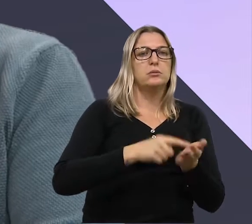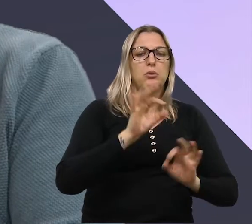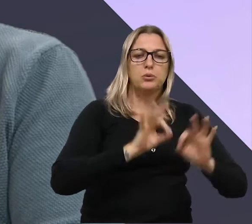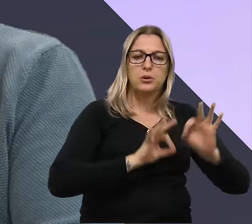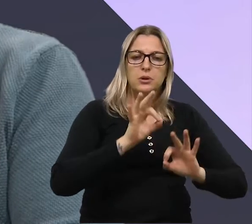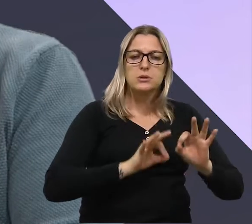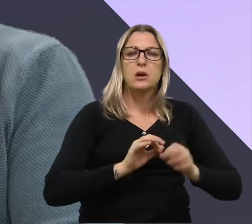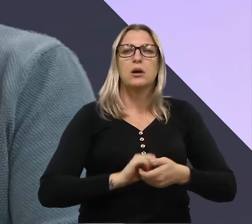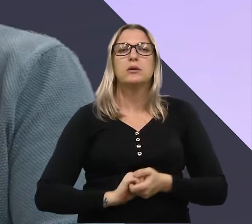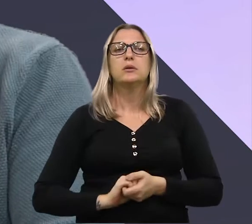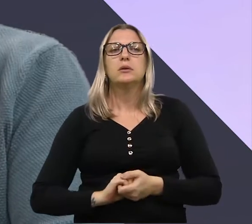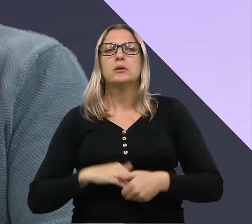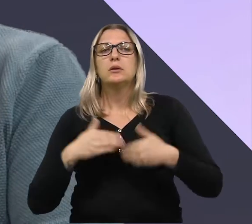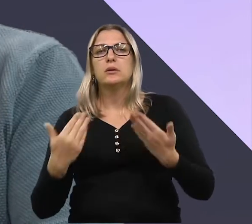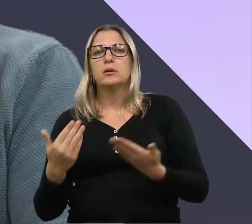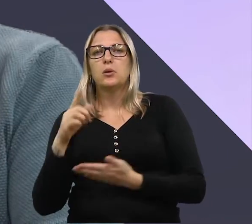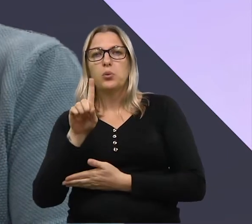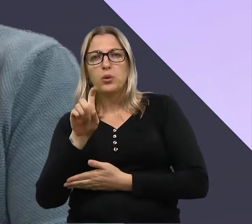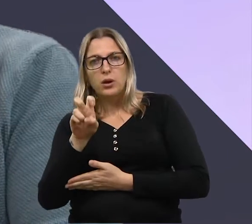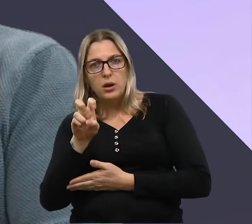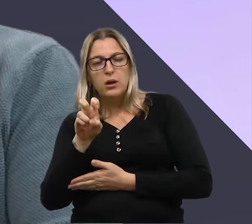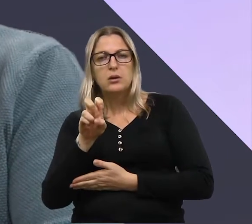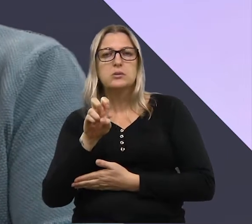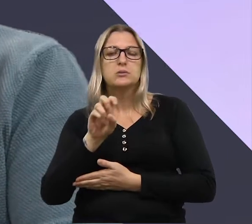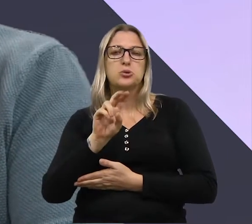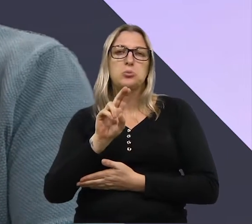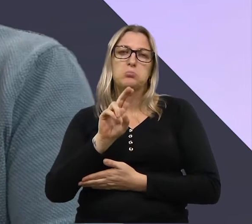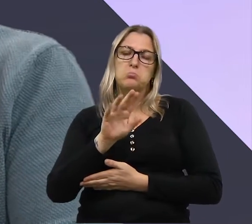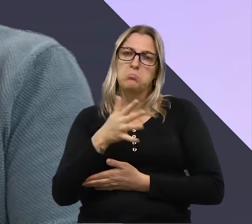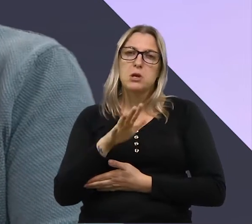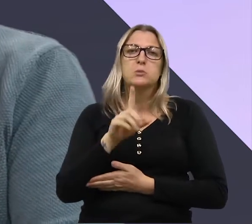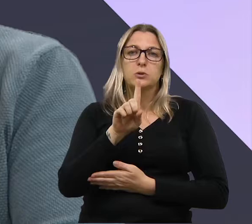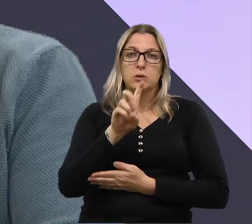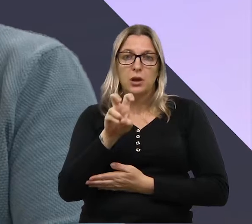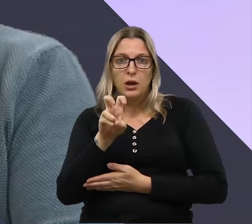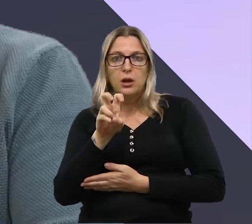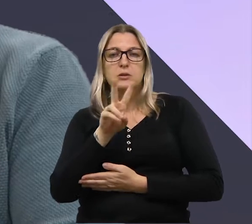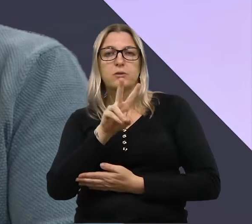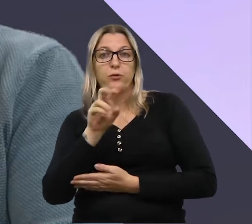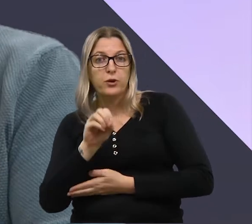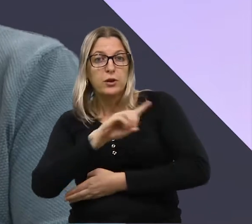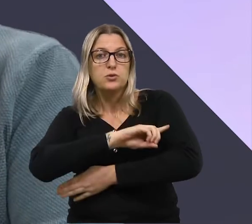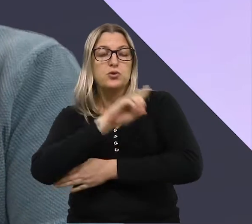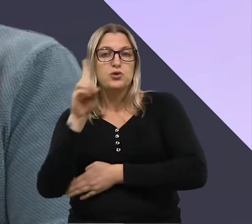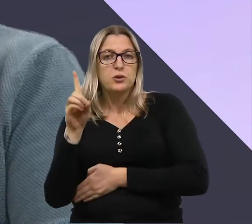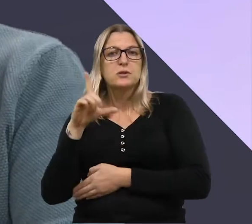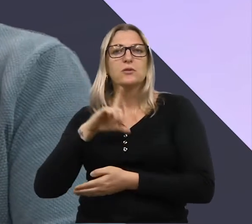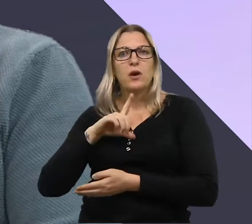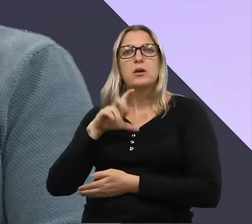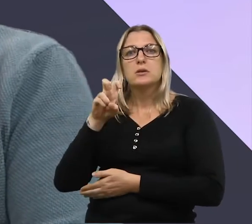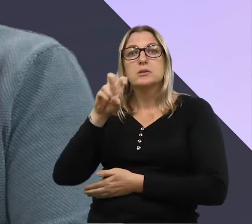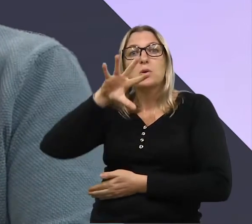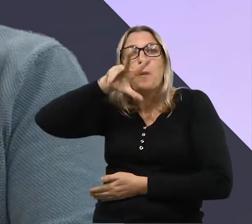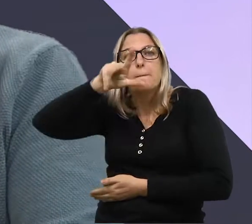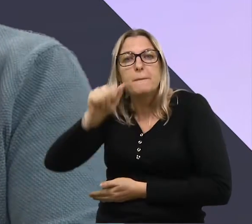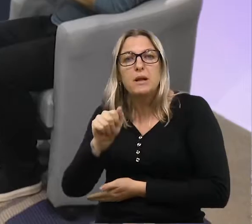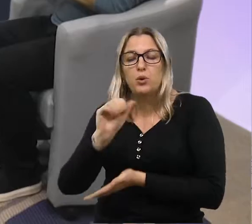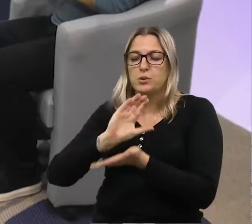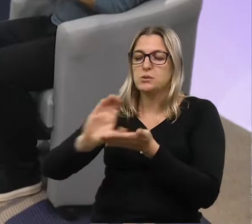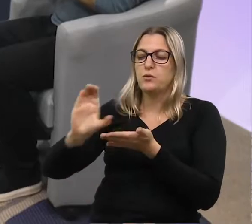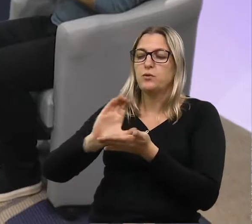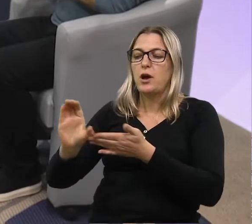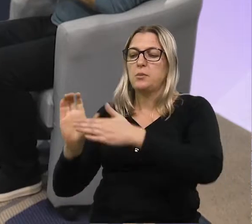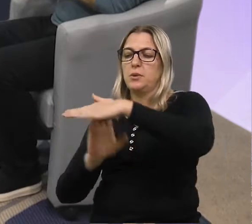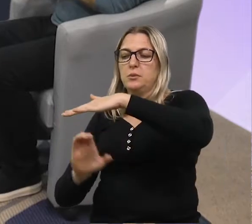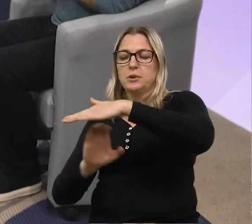entende que 15 20 dias nós vamos disponibilizar em torno de cinco milhões aí dentro desse convênio para essas empresas